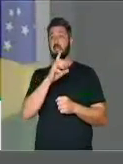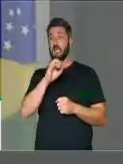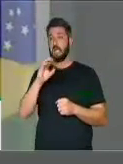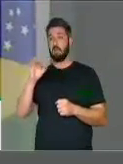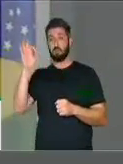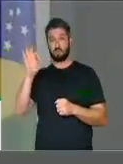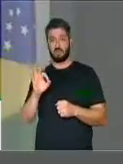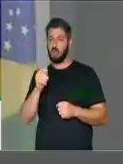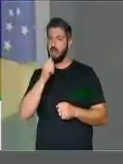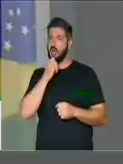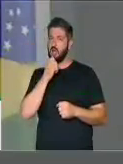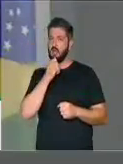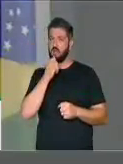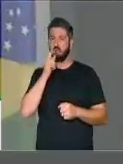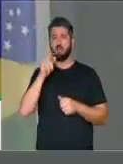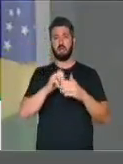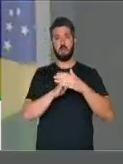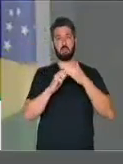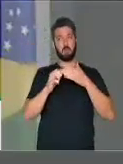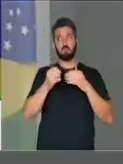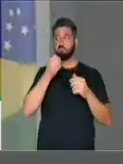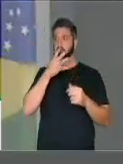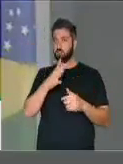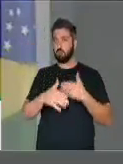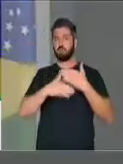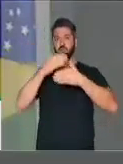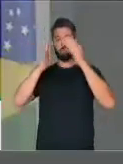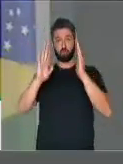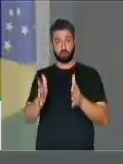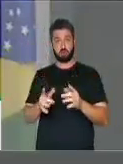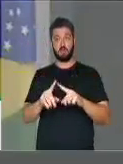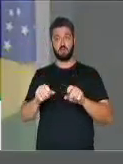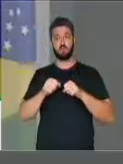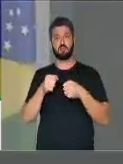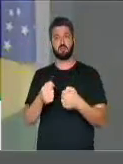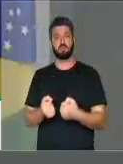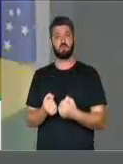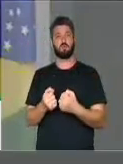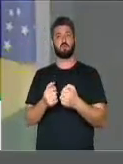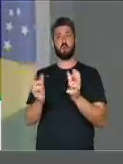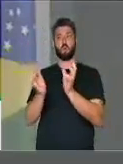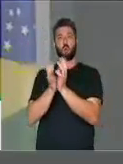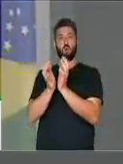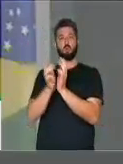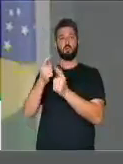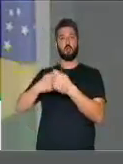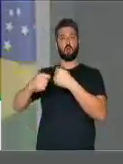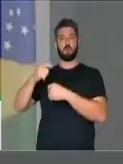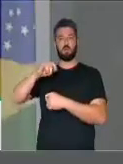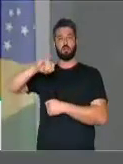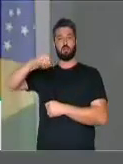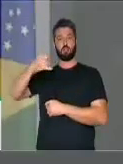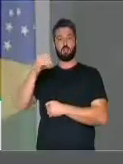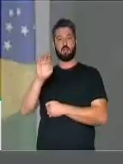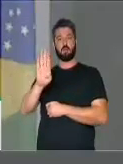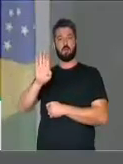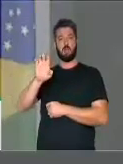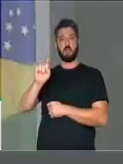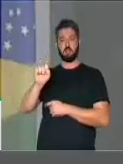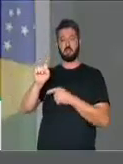unanimidade. Eram apenas empresários bem-sucedidos e dedicados a um grande grupo econômico, a